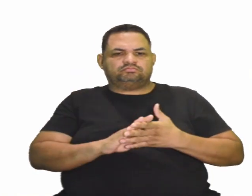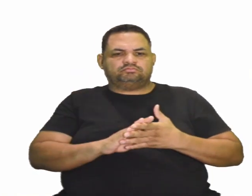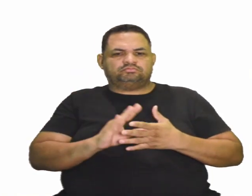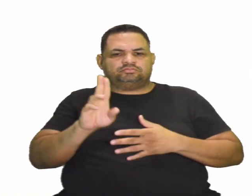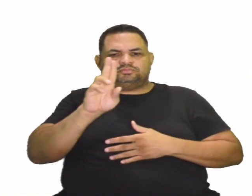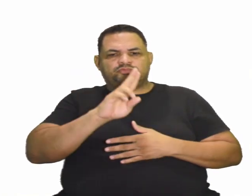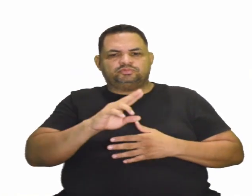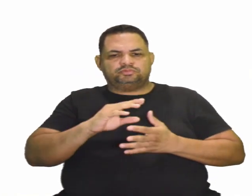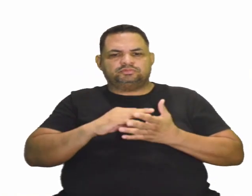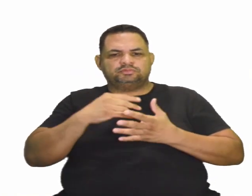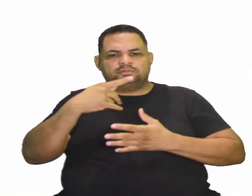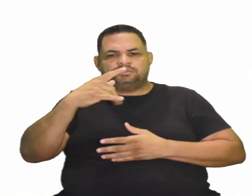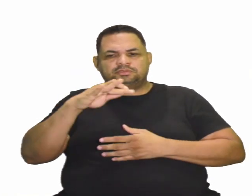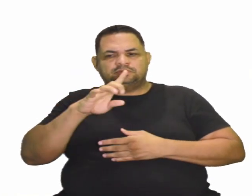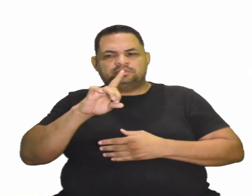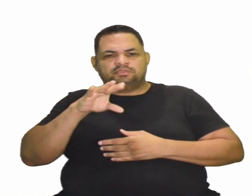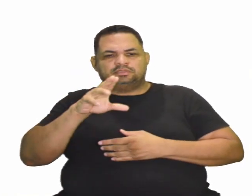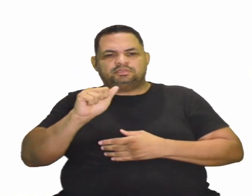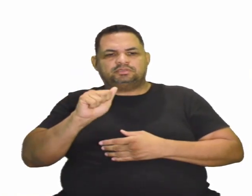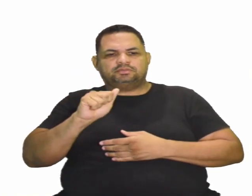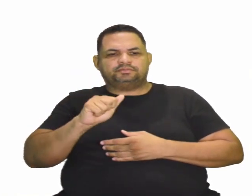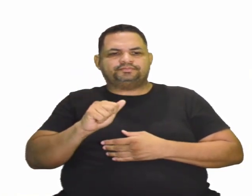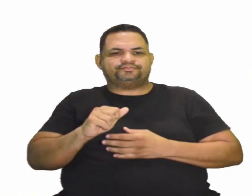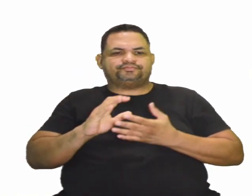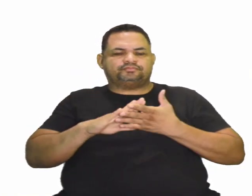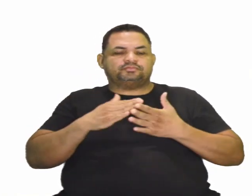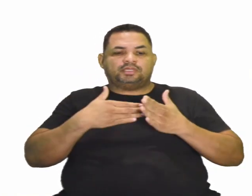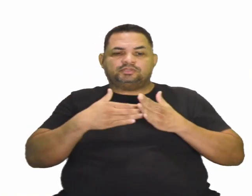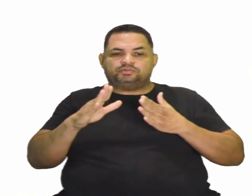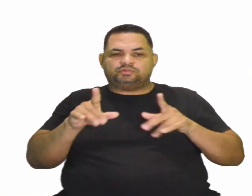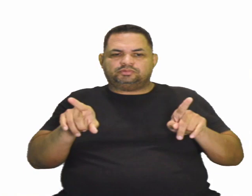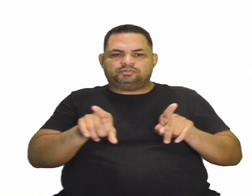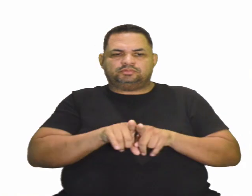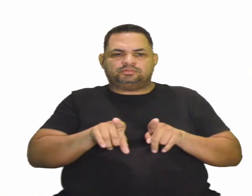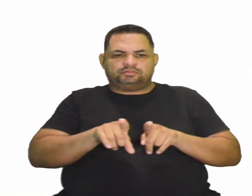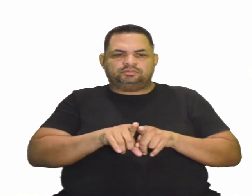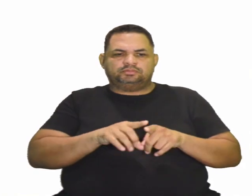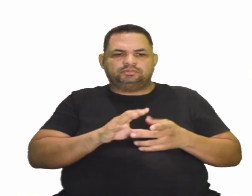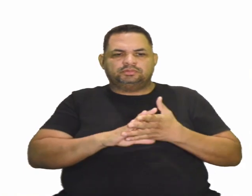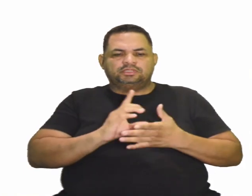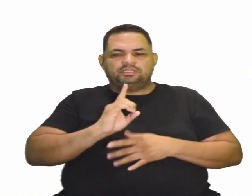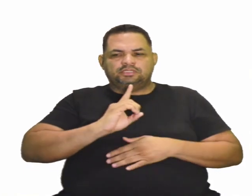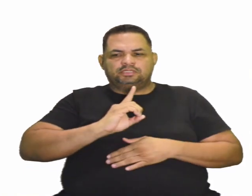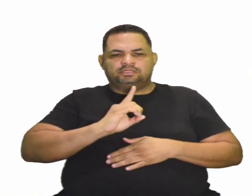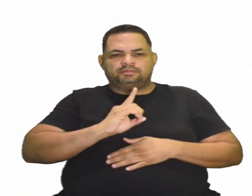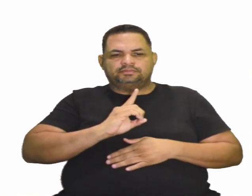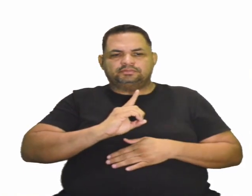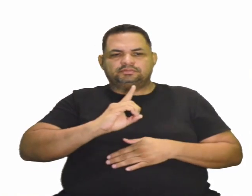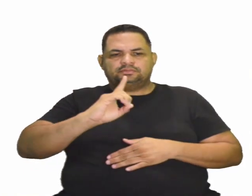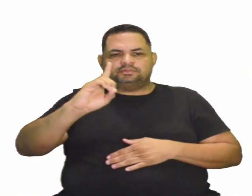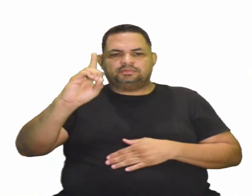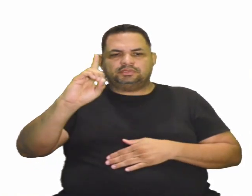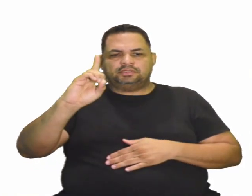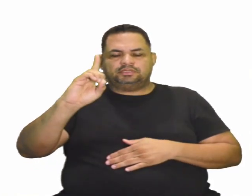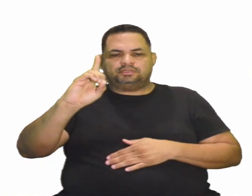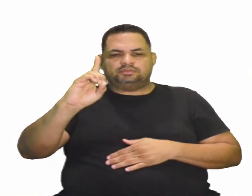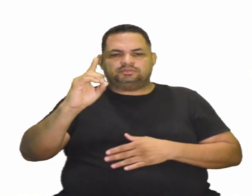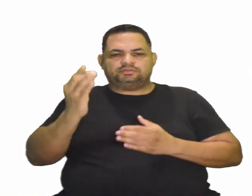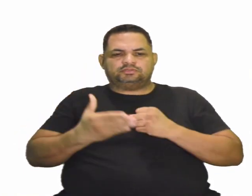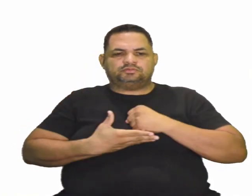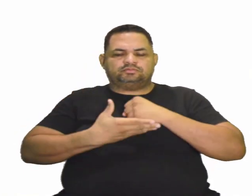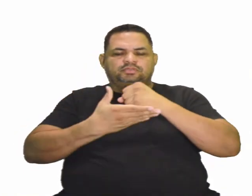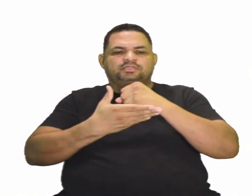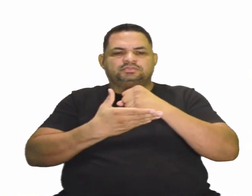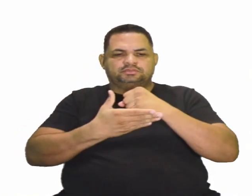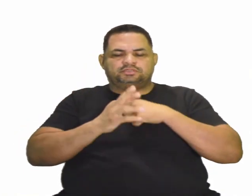da perspectiva, então a palavra que exclui também. O teocentrismo, teo, Deus, centro, Deus era o